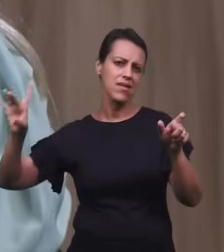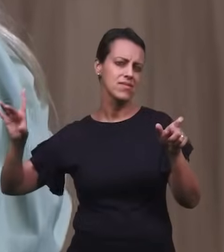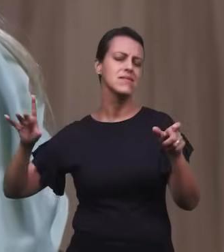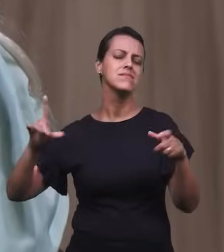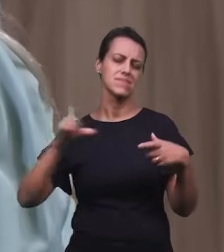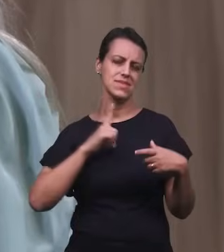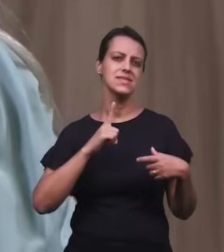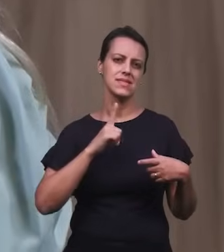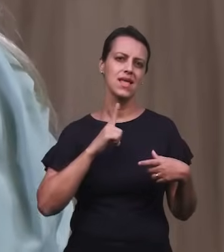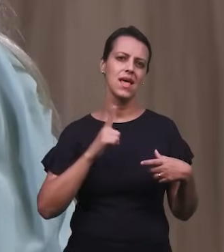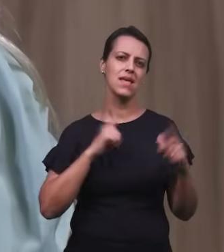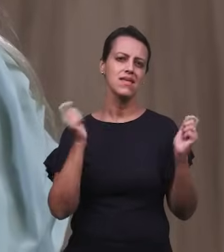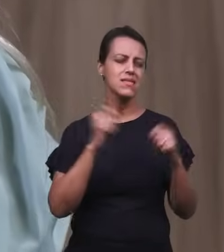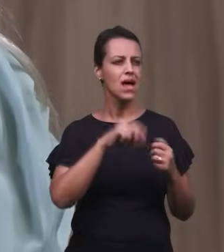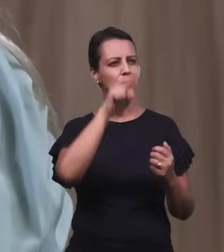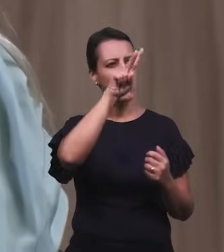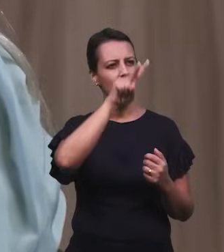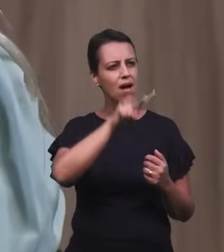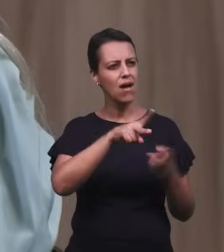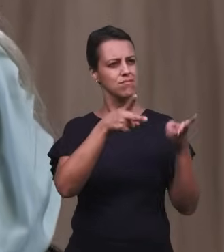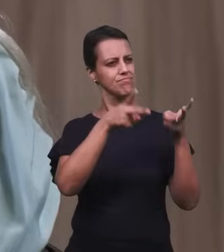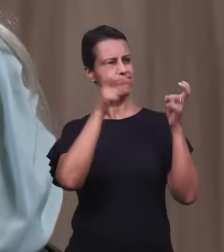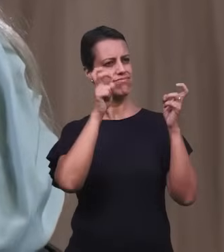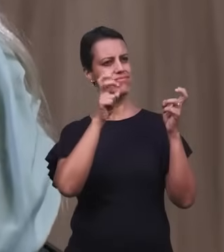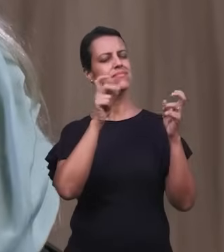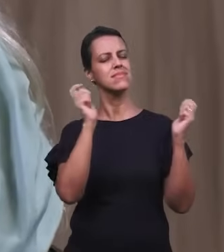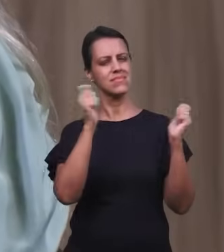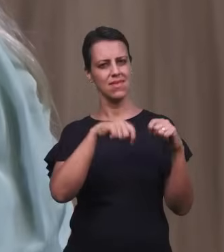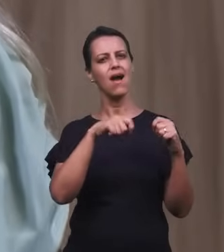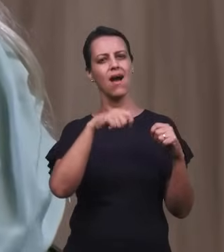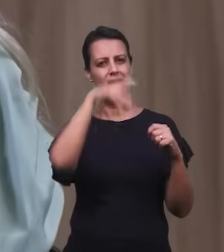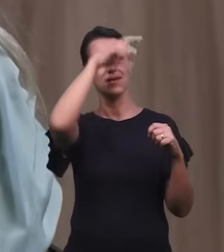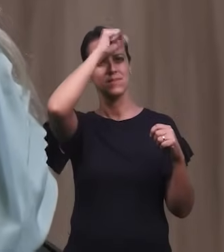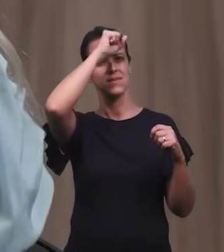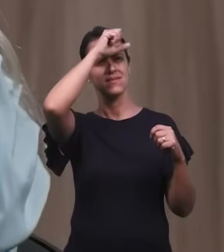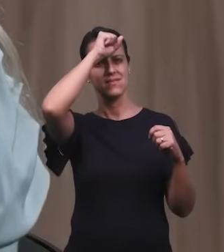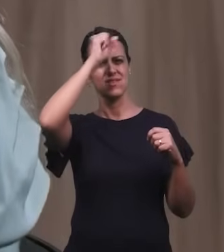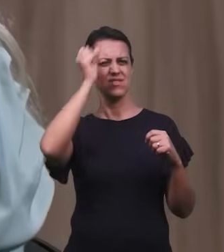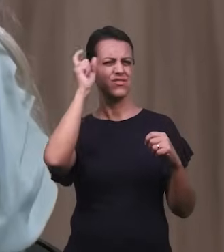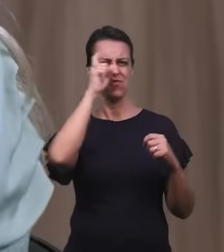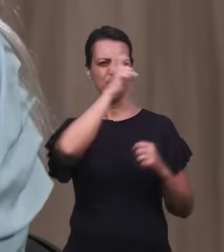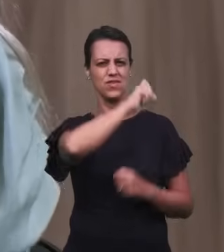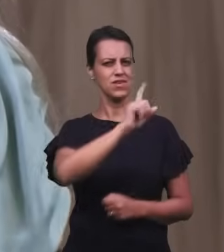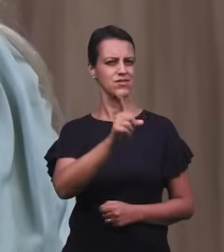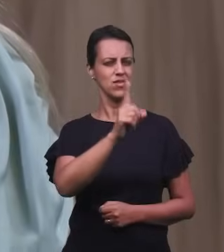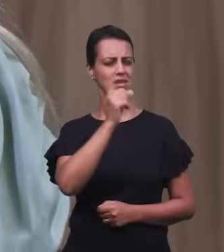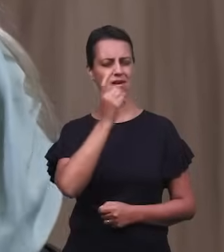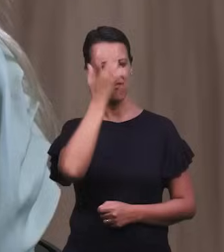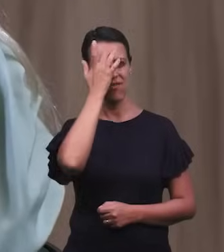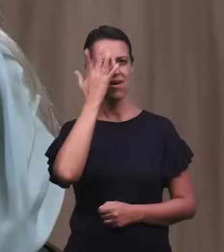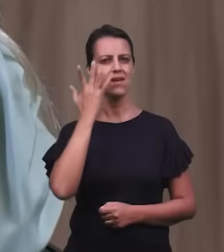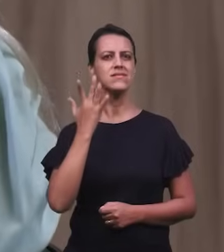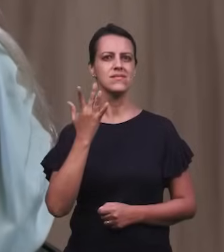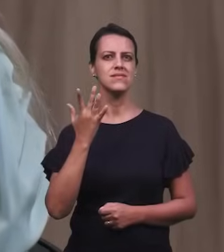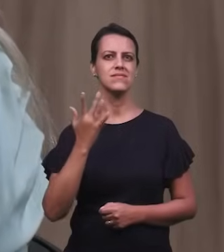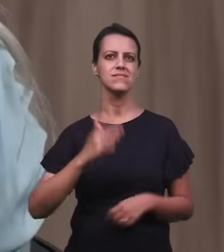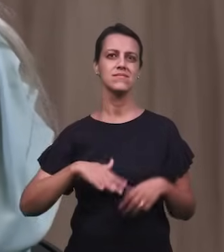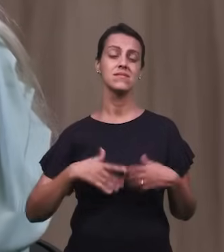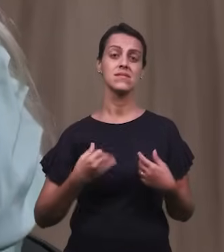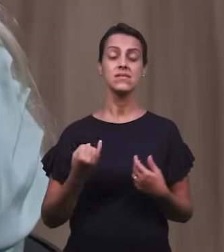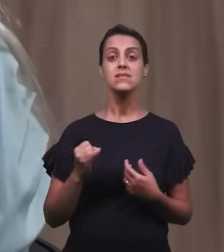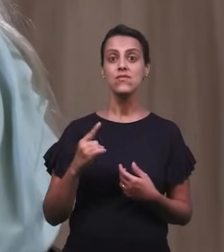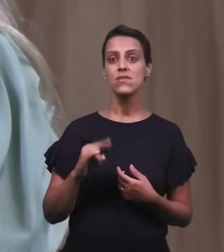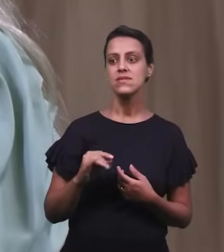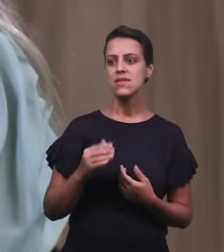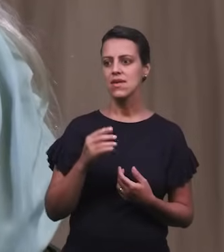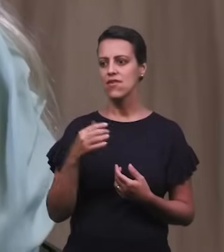e é fácil de identificar. Então, não é uma tarefa tão difícil. É claro que se você fizer um teste, procurar um profissional, você